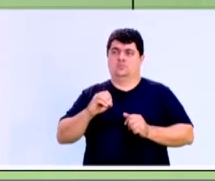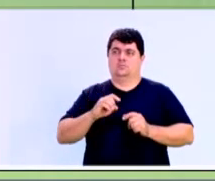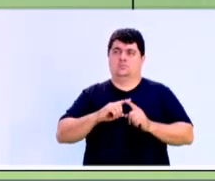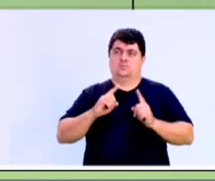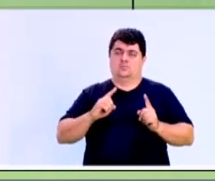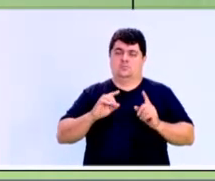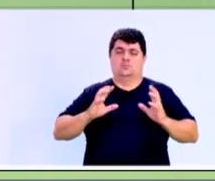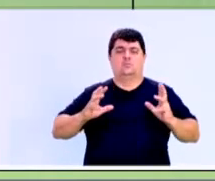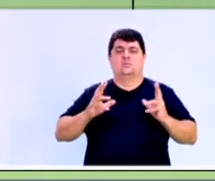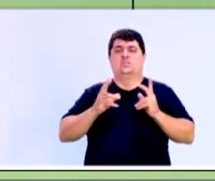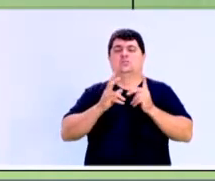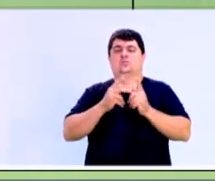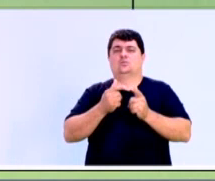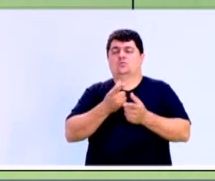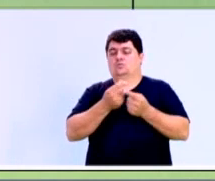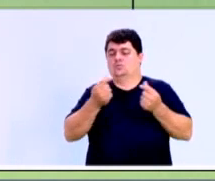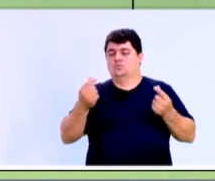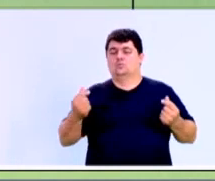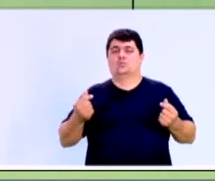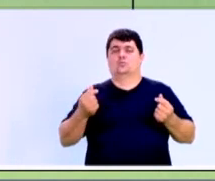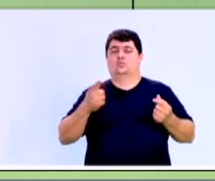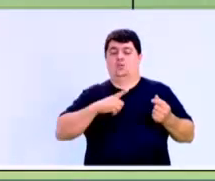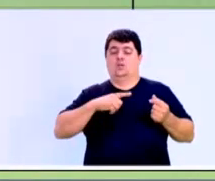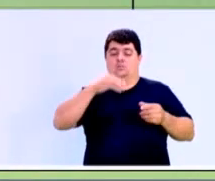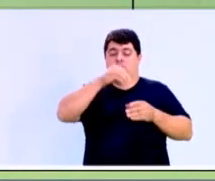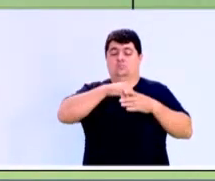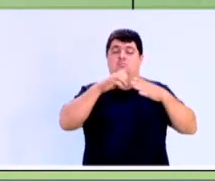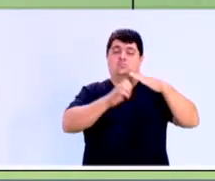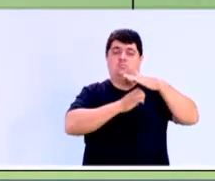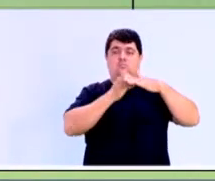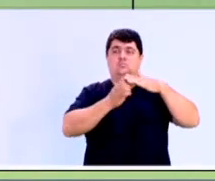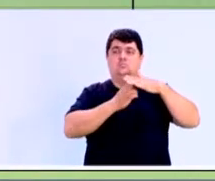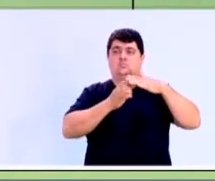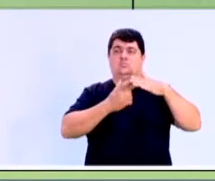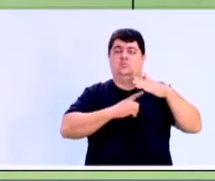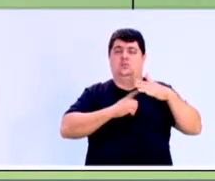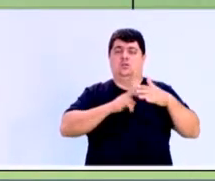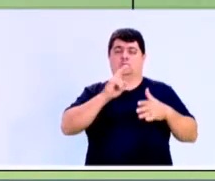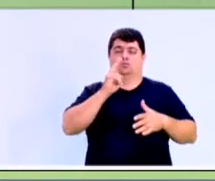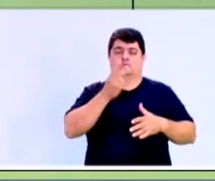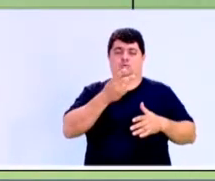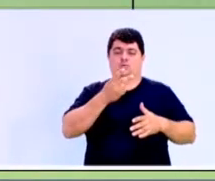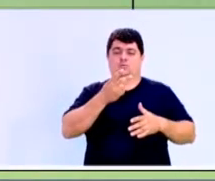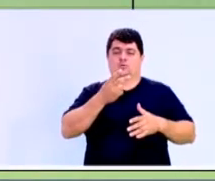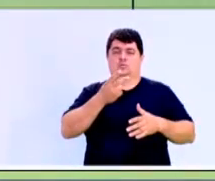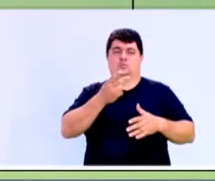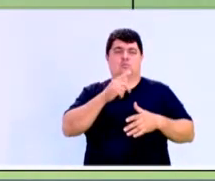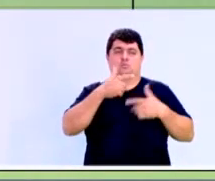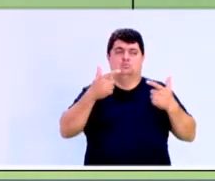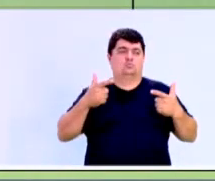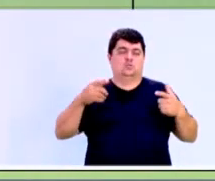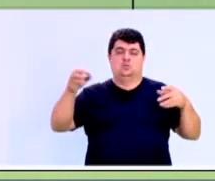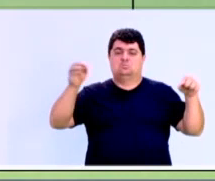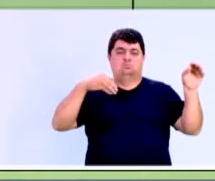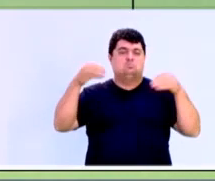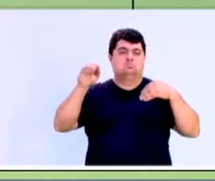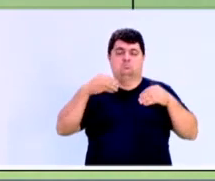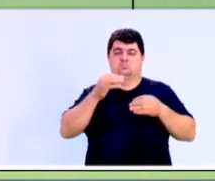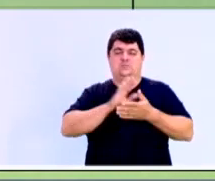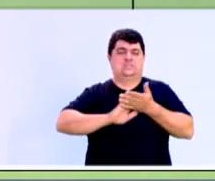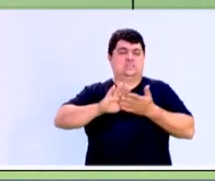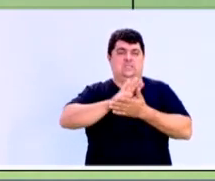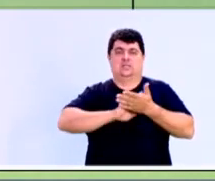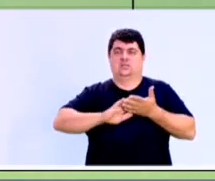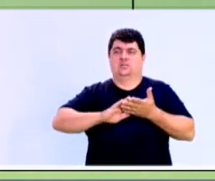todo o dinheiro que eu tenho na empresa, eu tenho 2.000 que não tem de origem financeira, não tem de origem